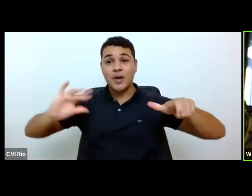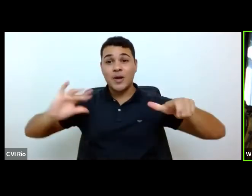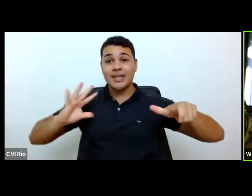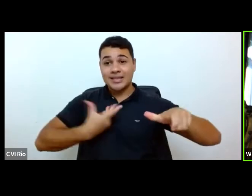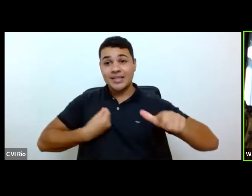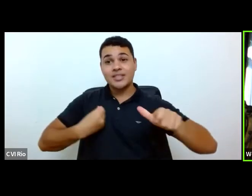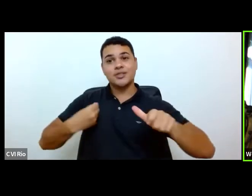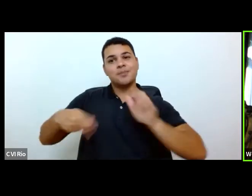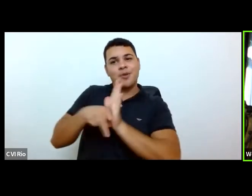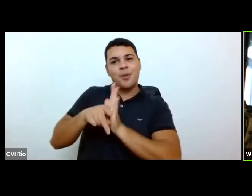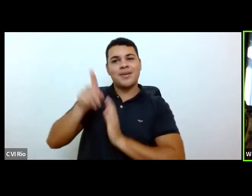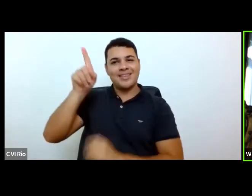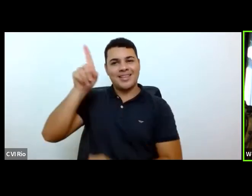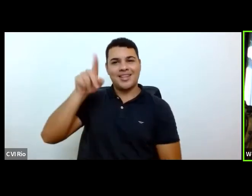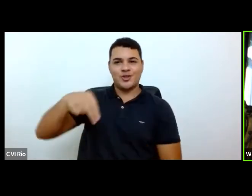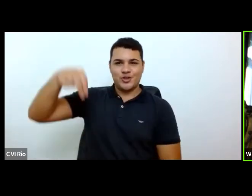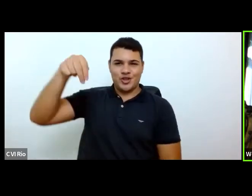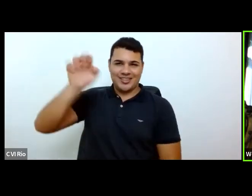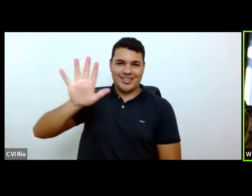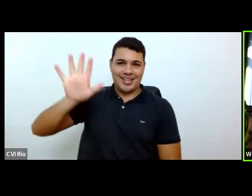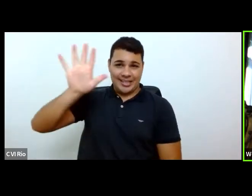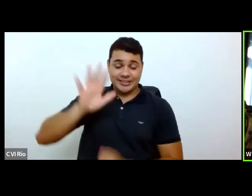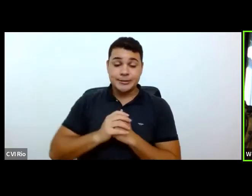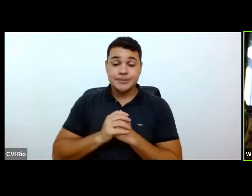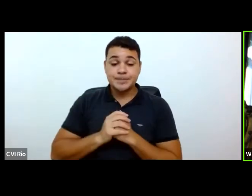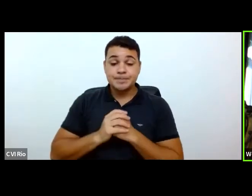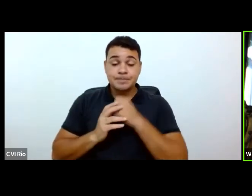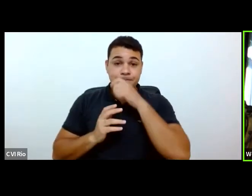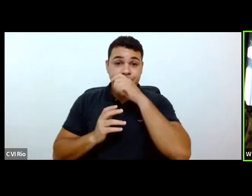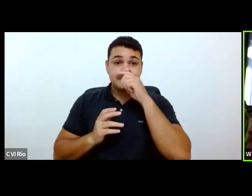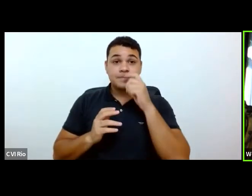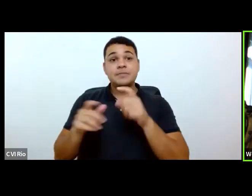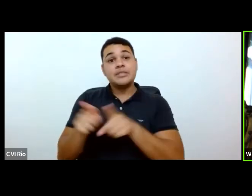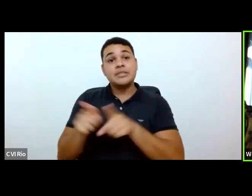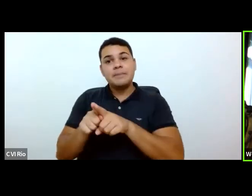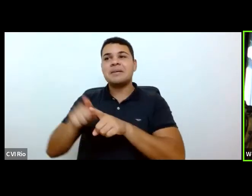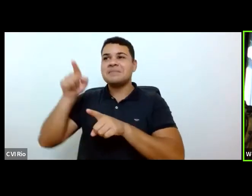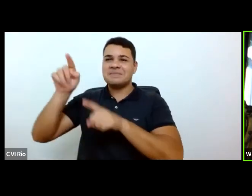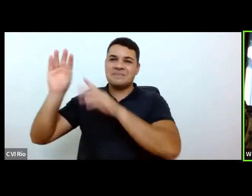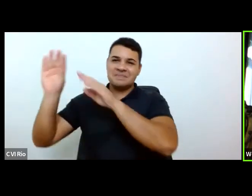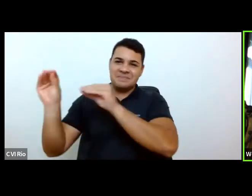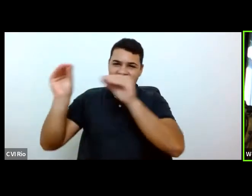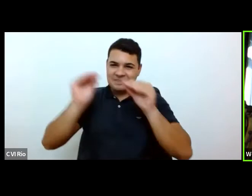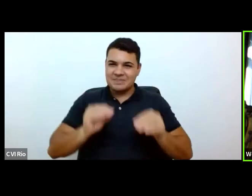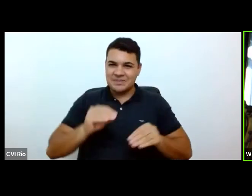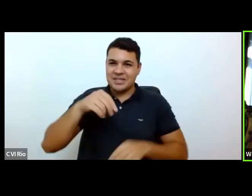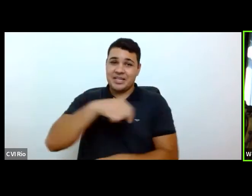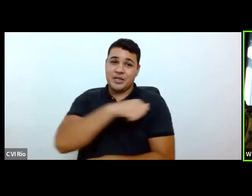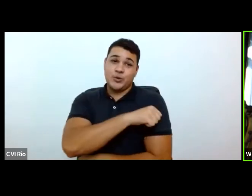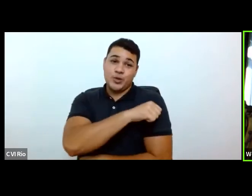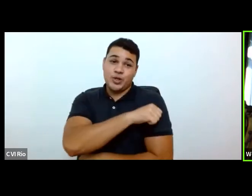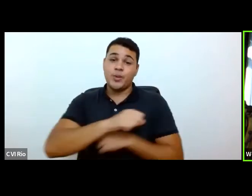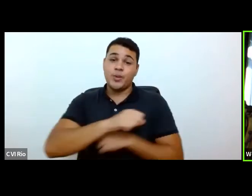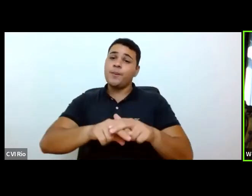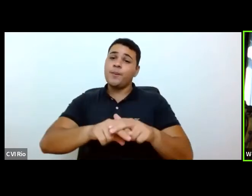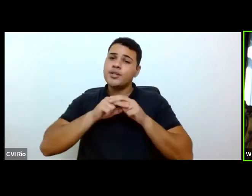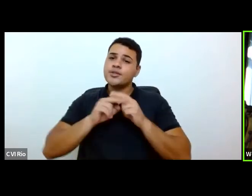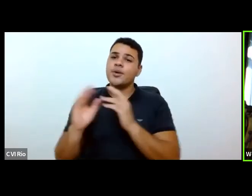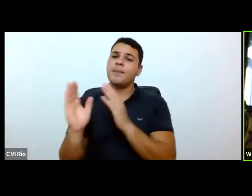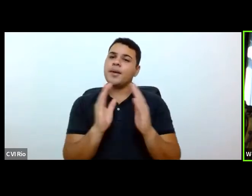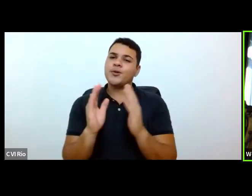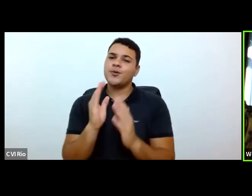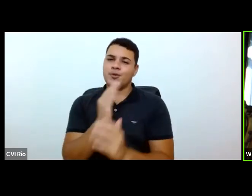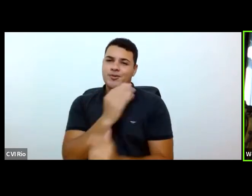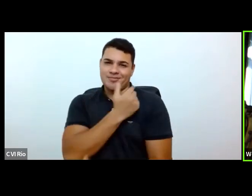no êxodo, né, aí, vindo para o Sudeste, saindo do Nordeste. É, então, logo no ensino médio, foi um período muito